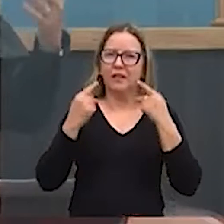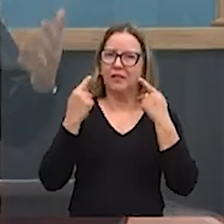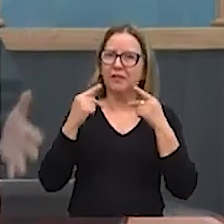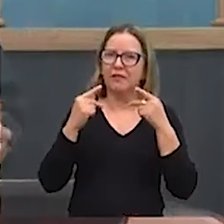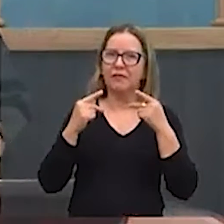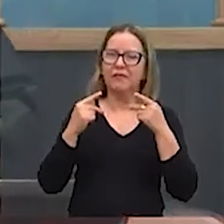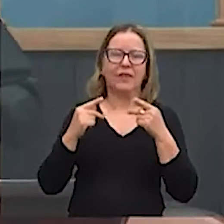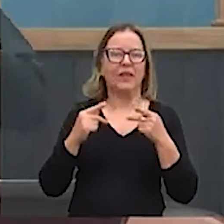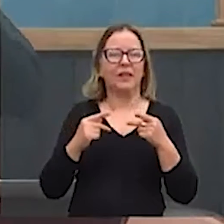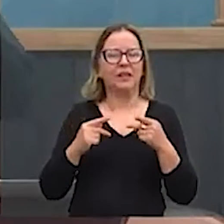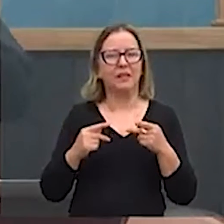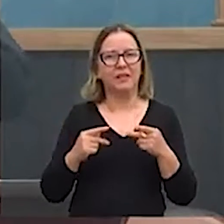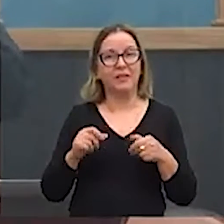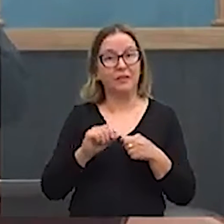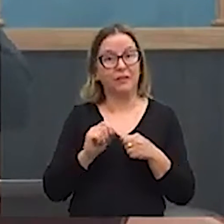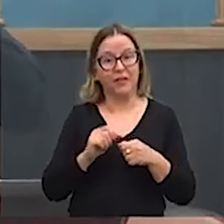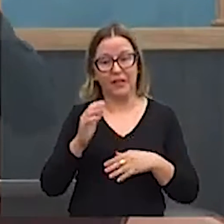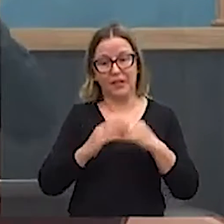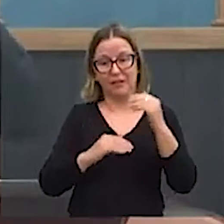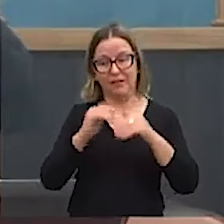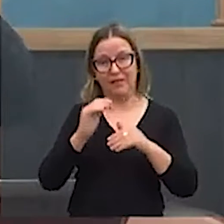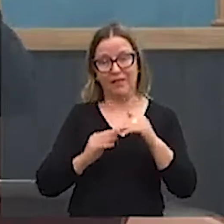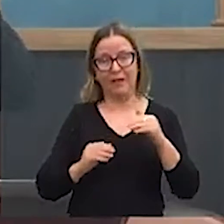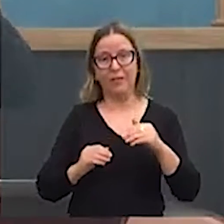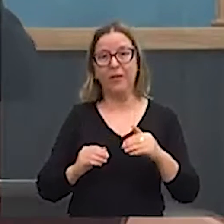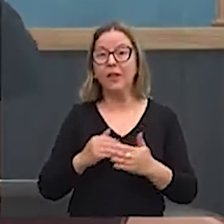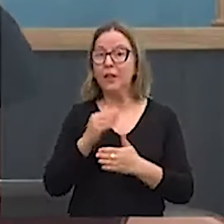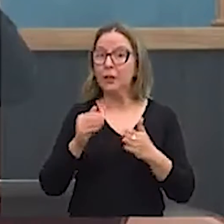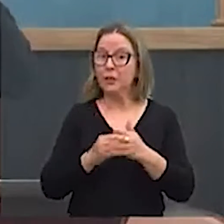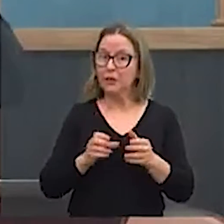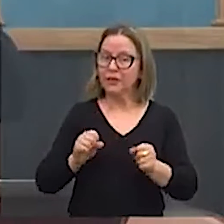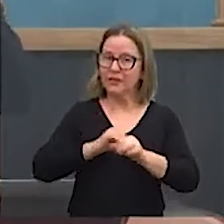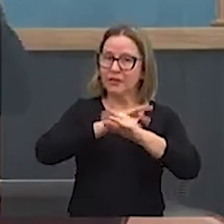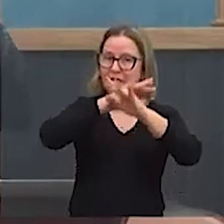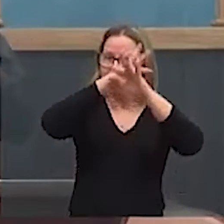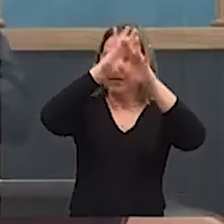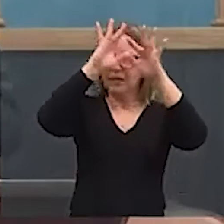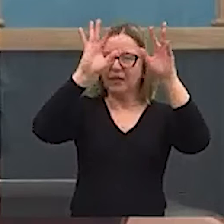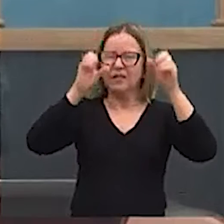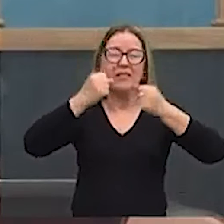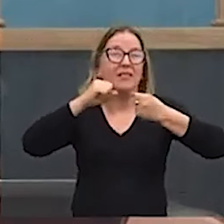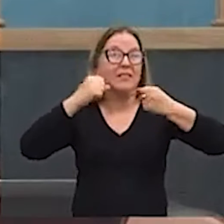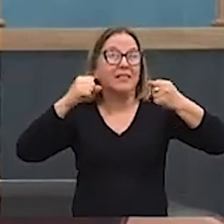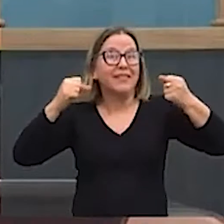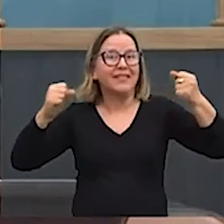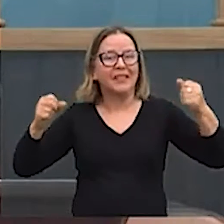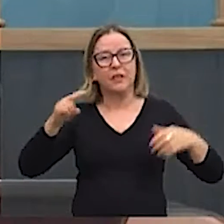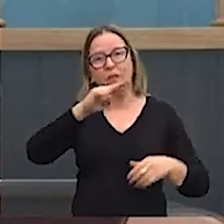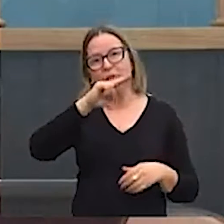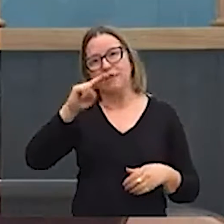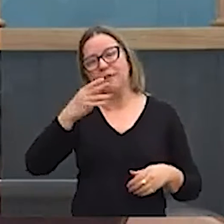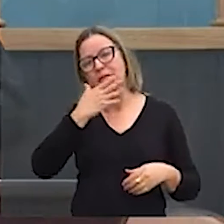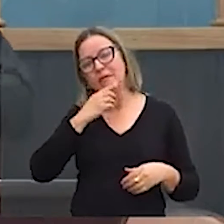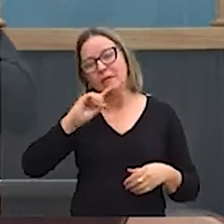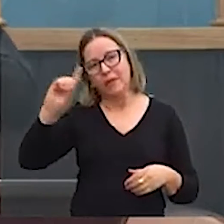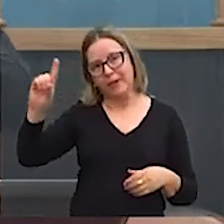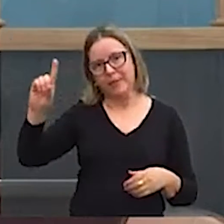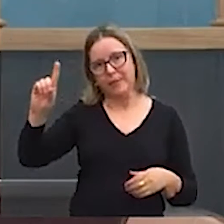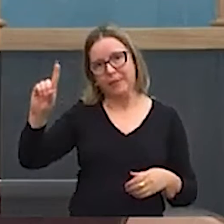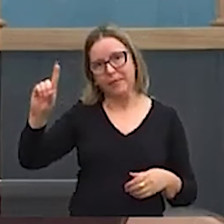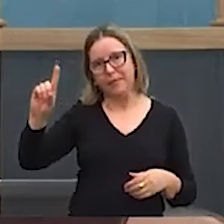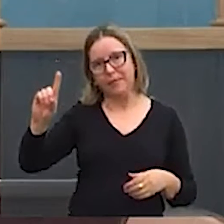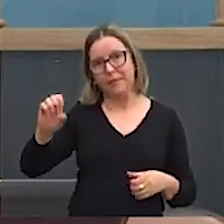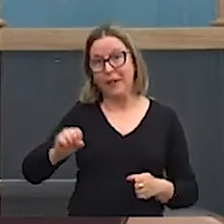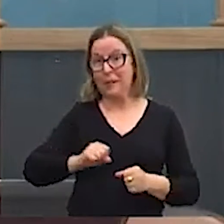do Salvador, tudo isso glorificando grandemente o nome do Pai. Mas uma